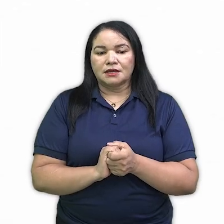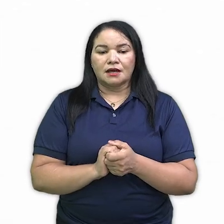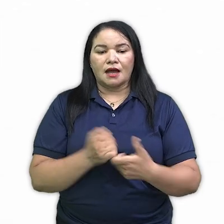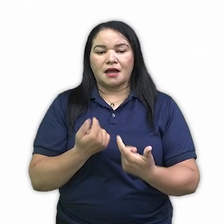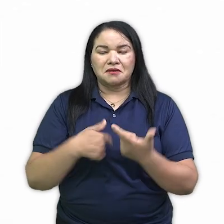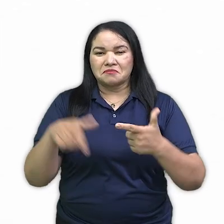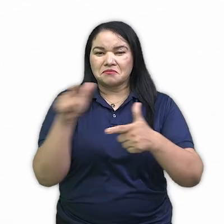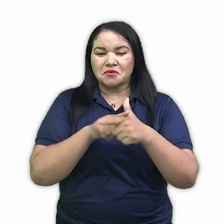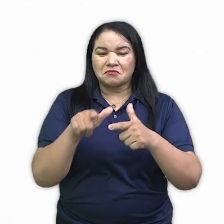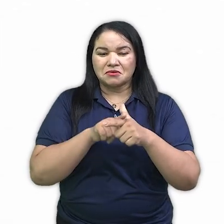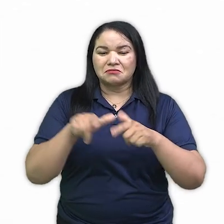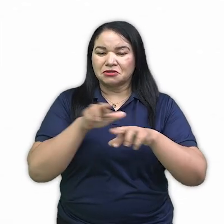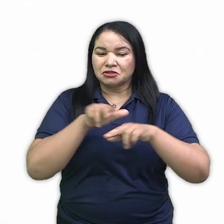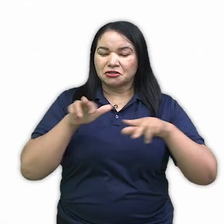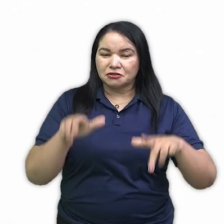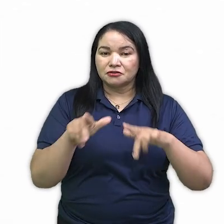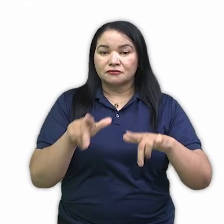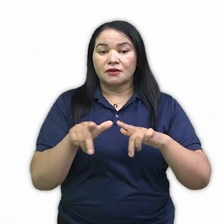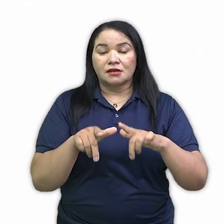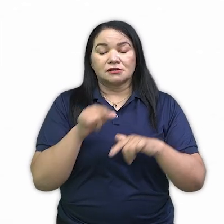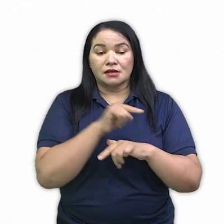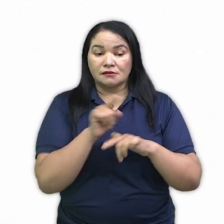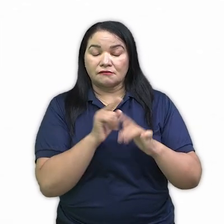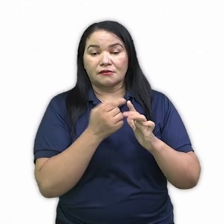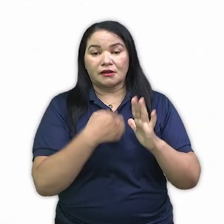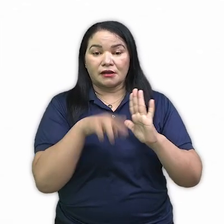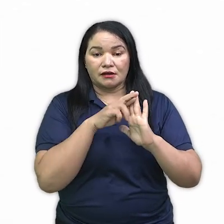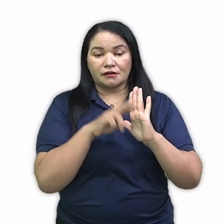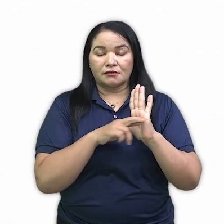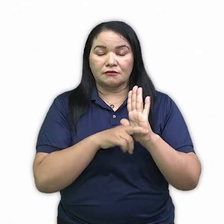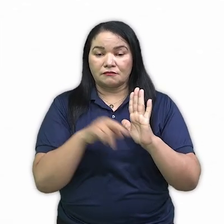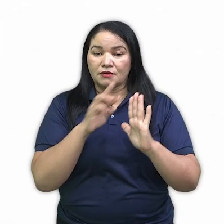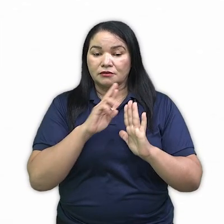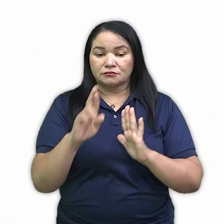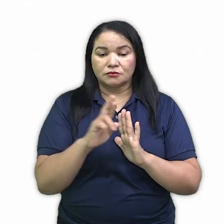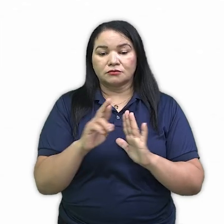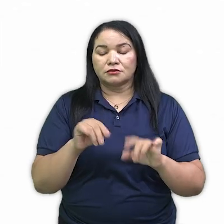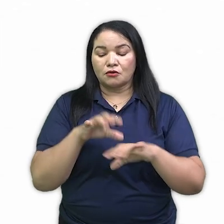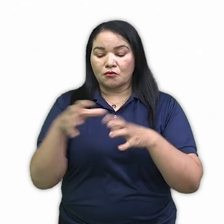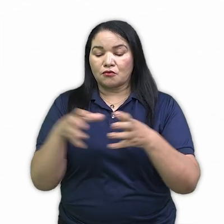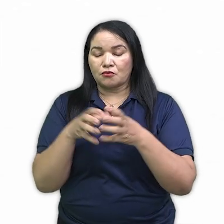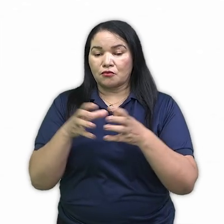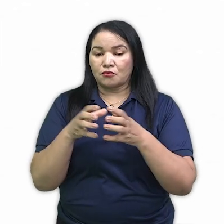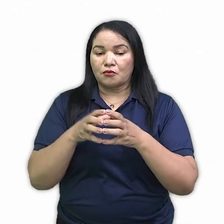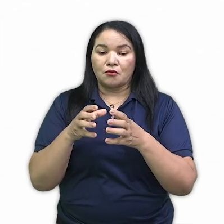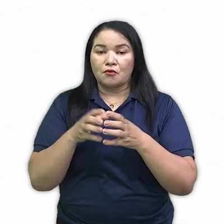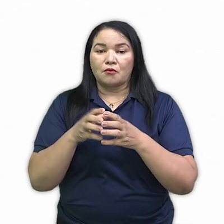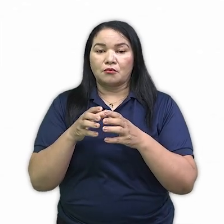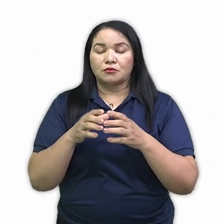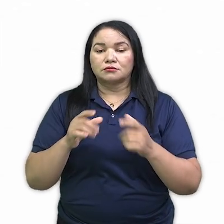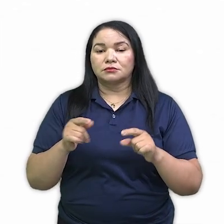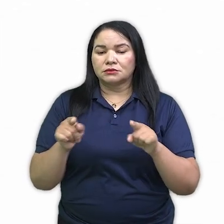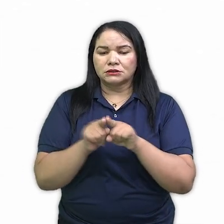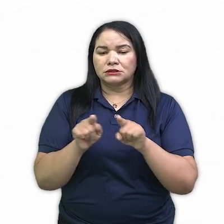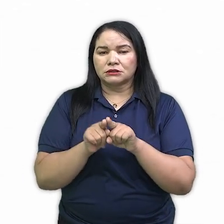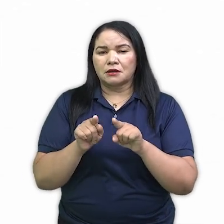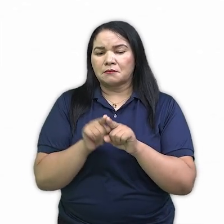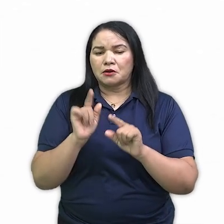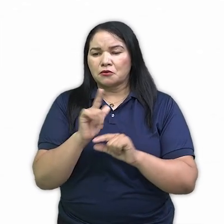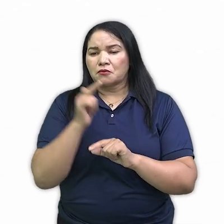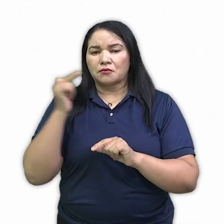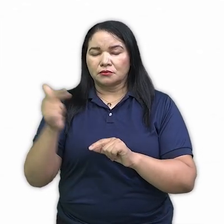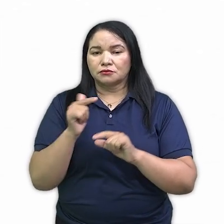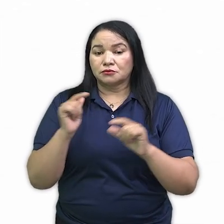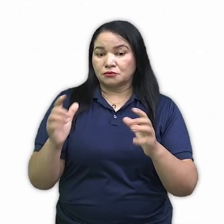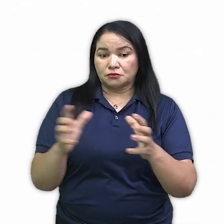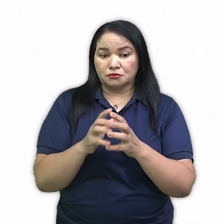à barbárie perpetrada não apenas por regimes totalitaristas, tá? Mas também